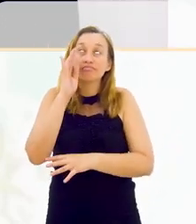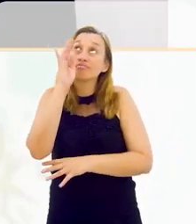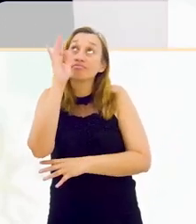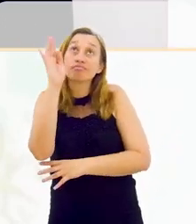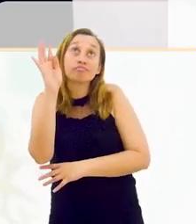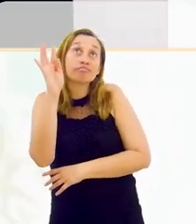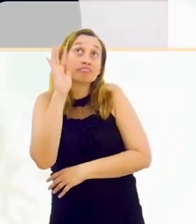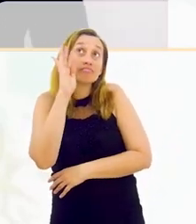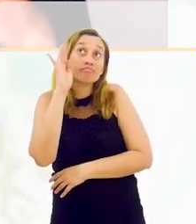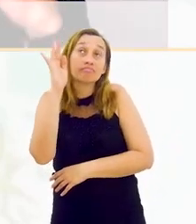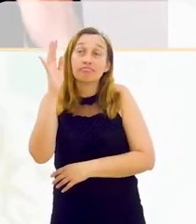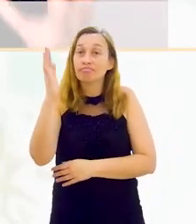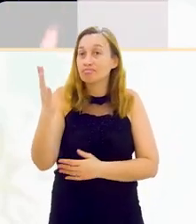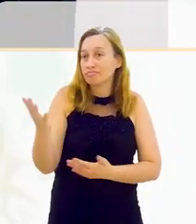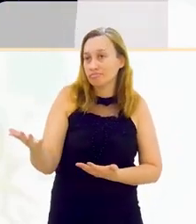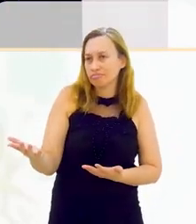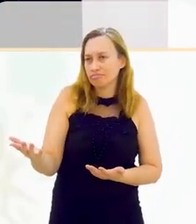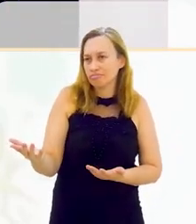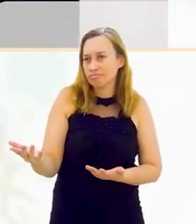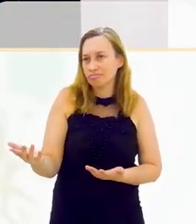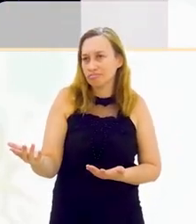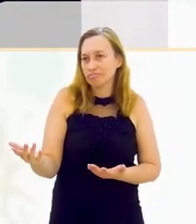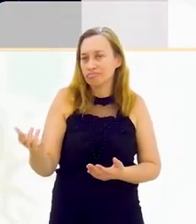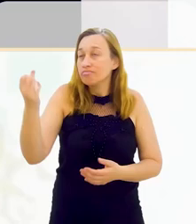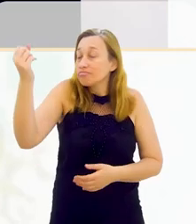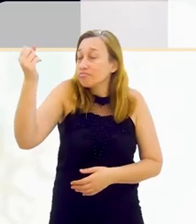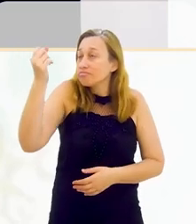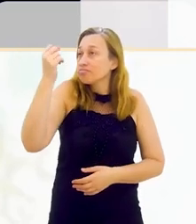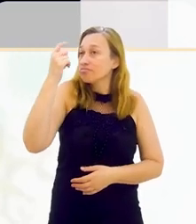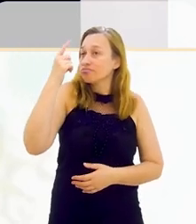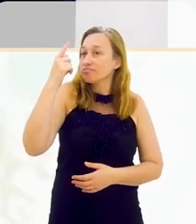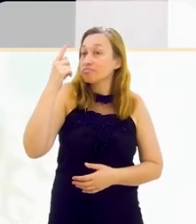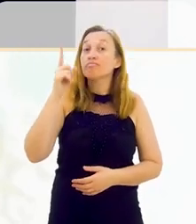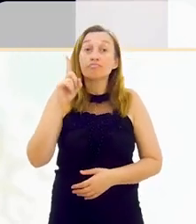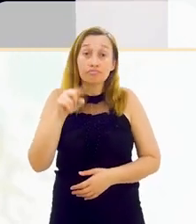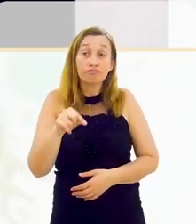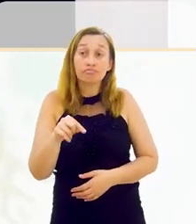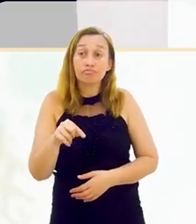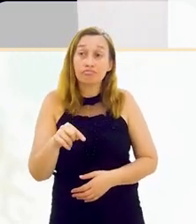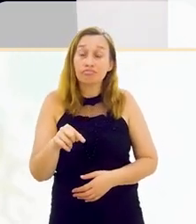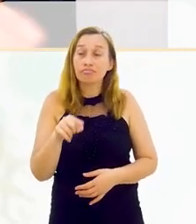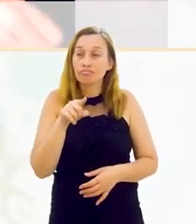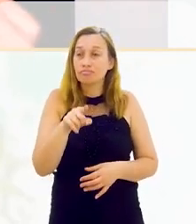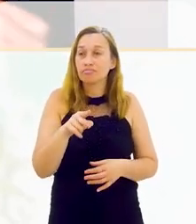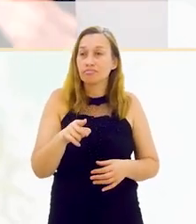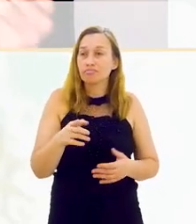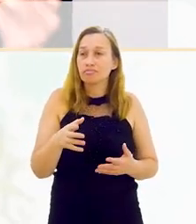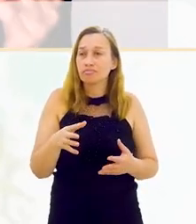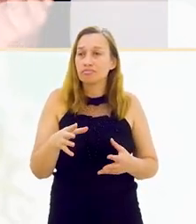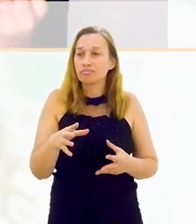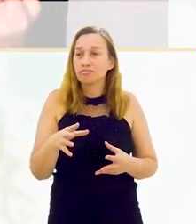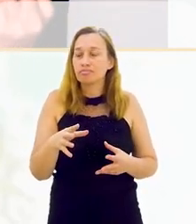fantasioso, divino, onde a inspiração é isso, né,